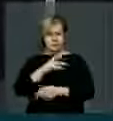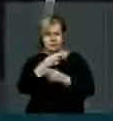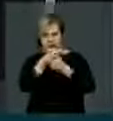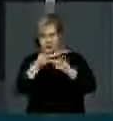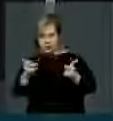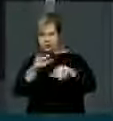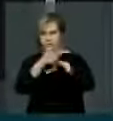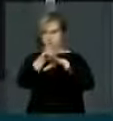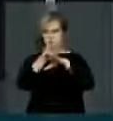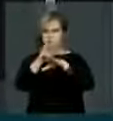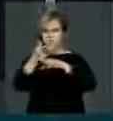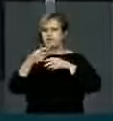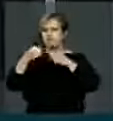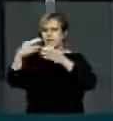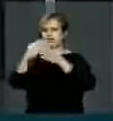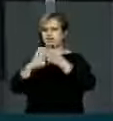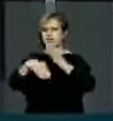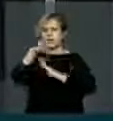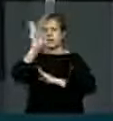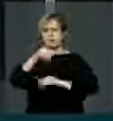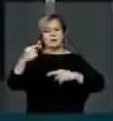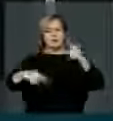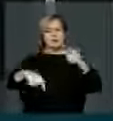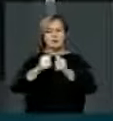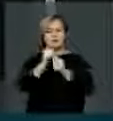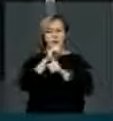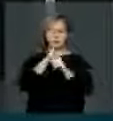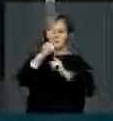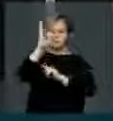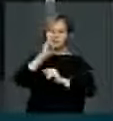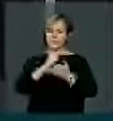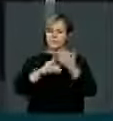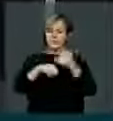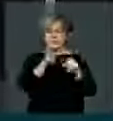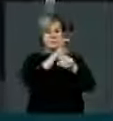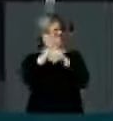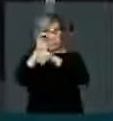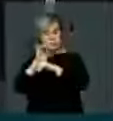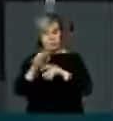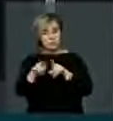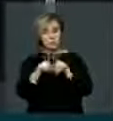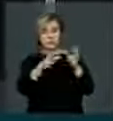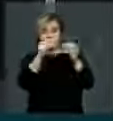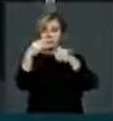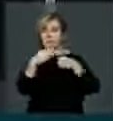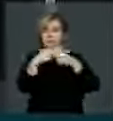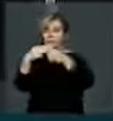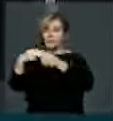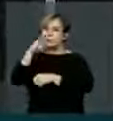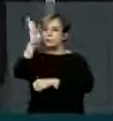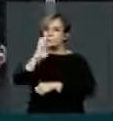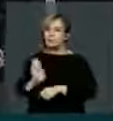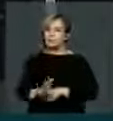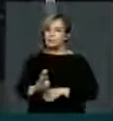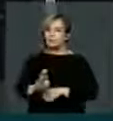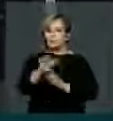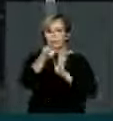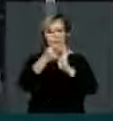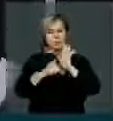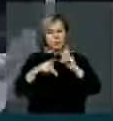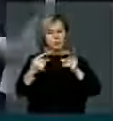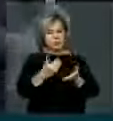todo o Brasil tem debatido com a sociedade brasileira em todos os estados e muitas e muitos municípios brasileiros um programa de